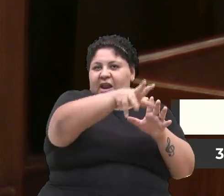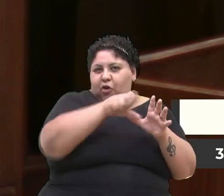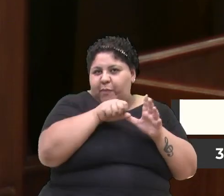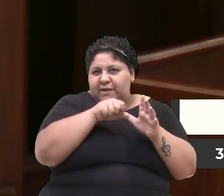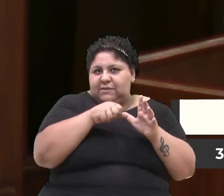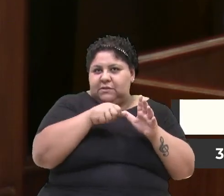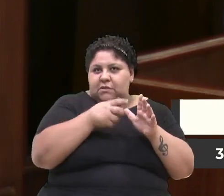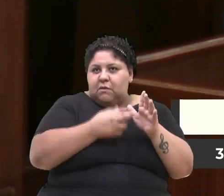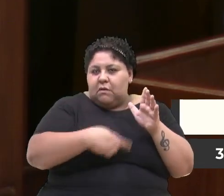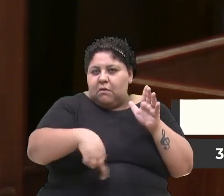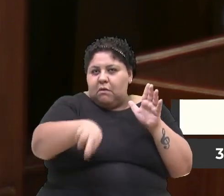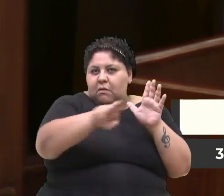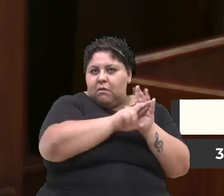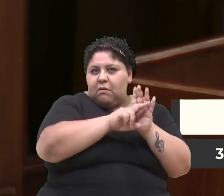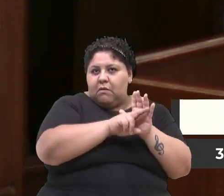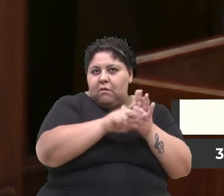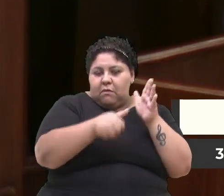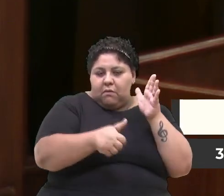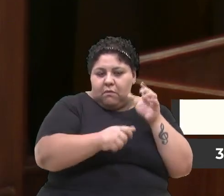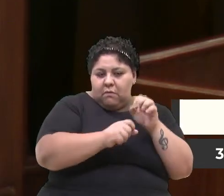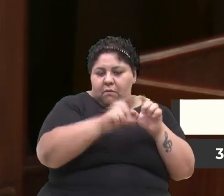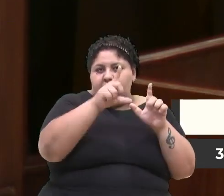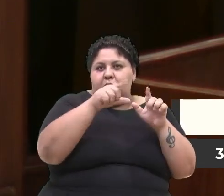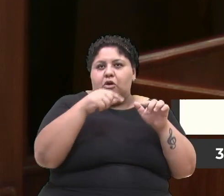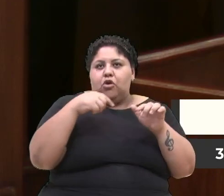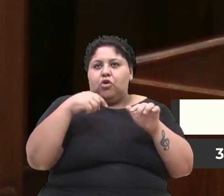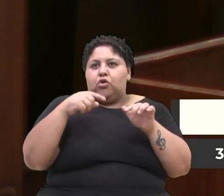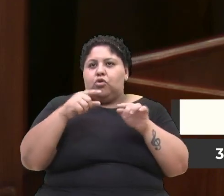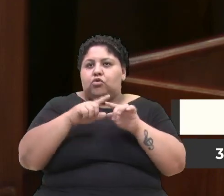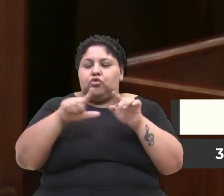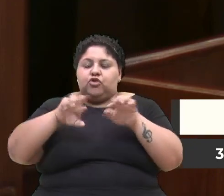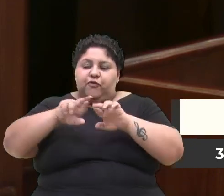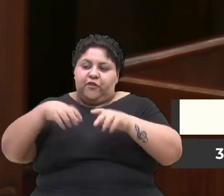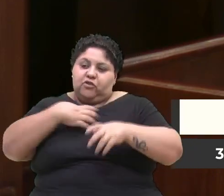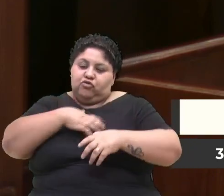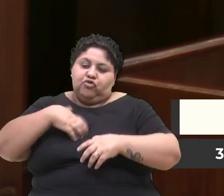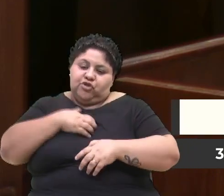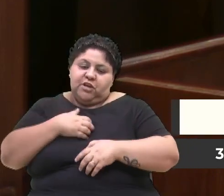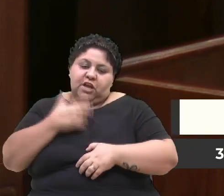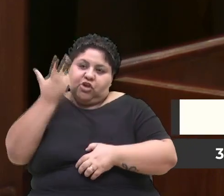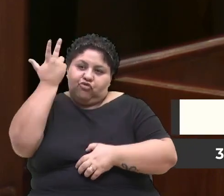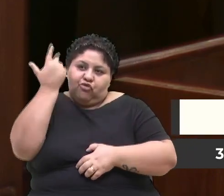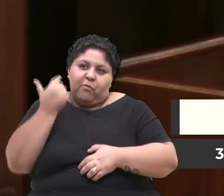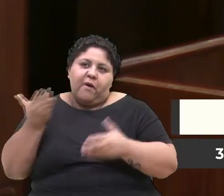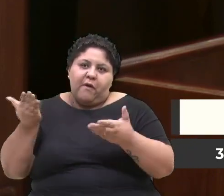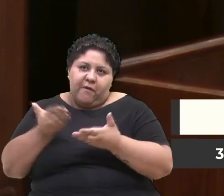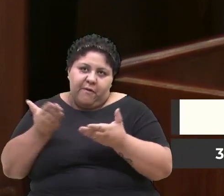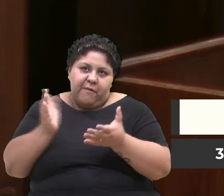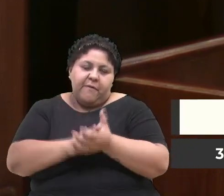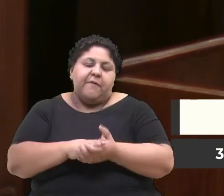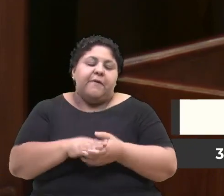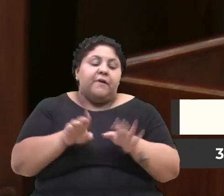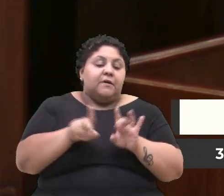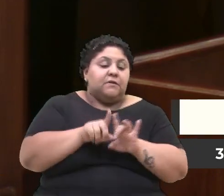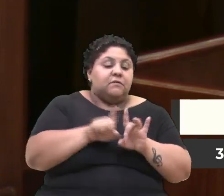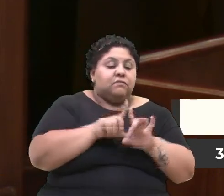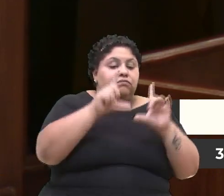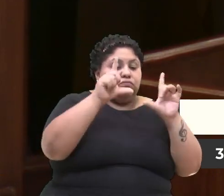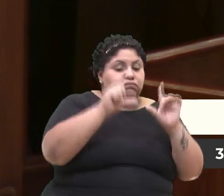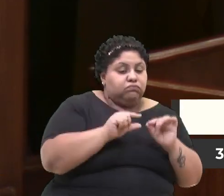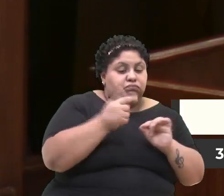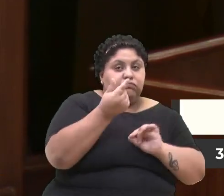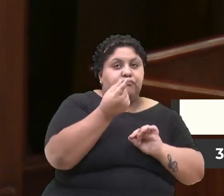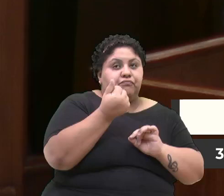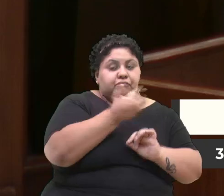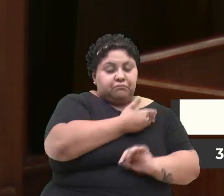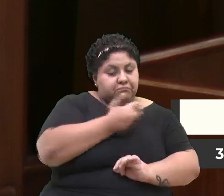do que o método convencional. Outro também é a economia de recursos